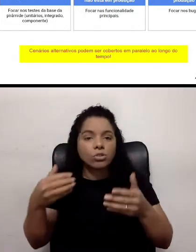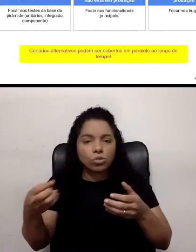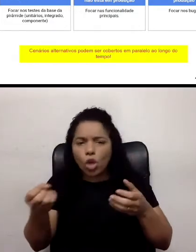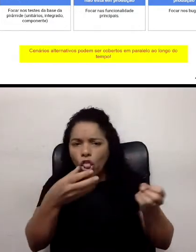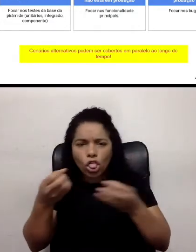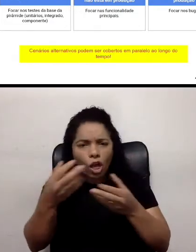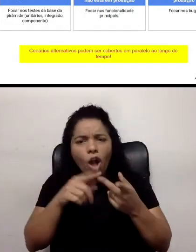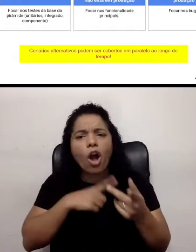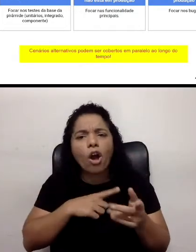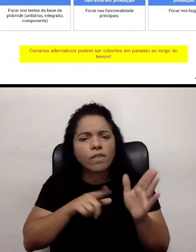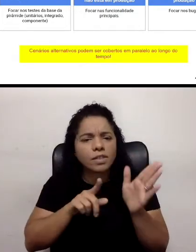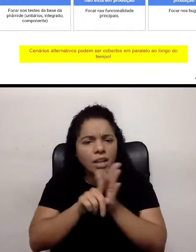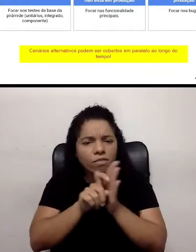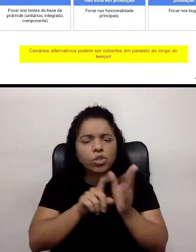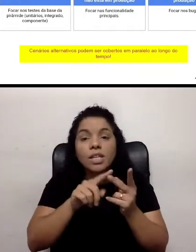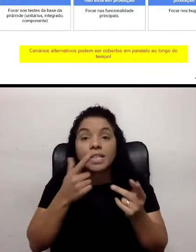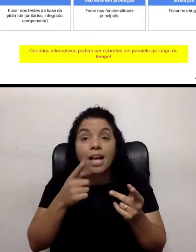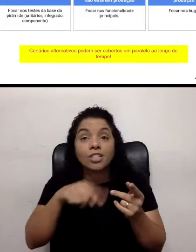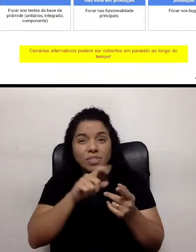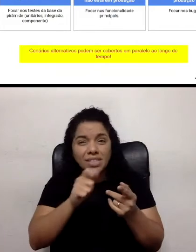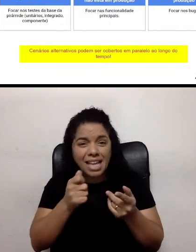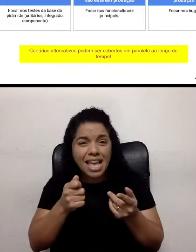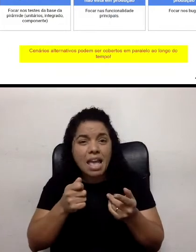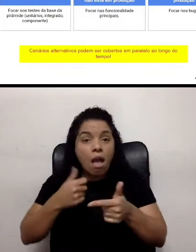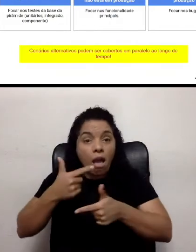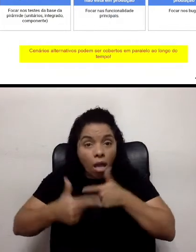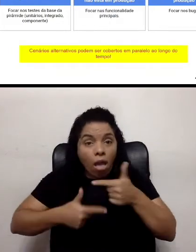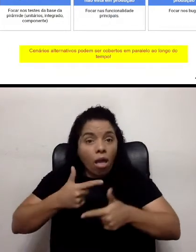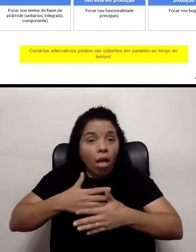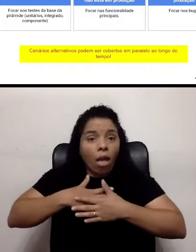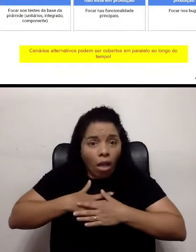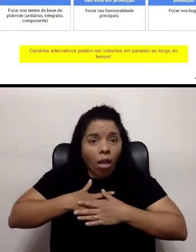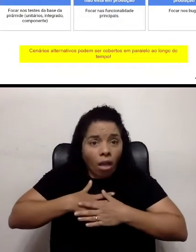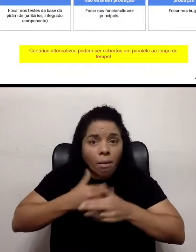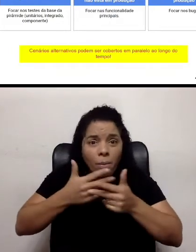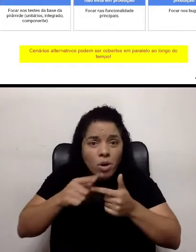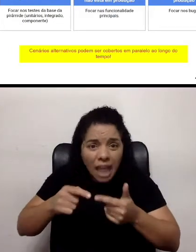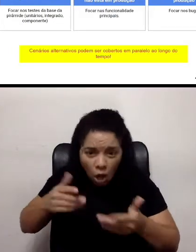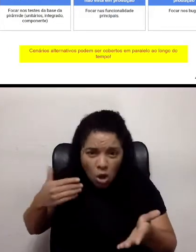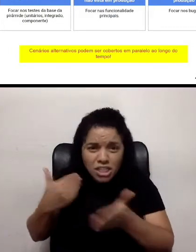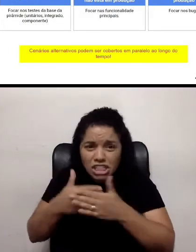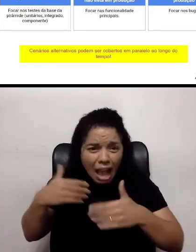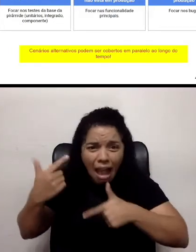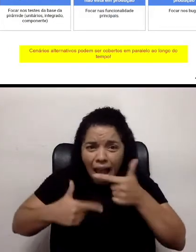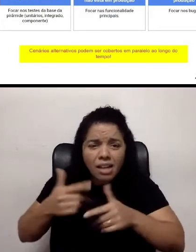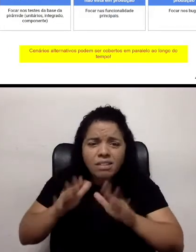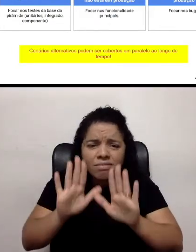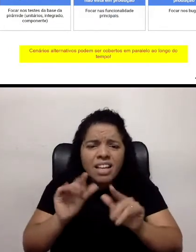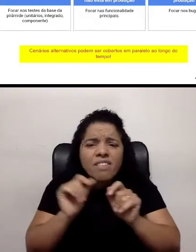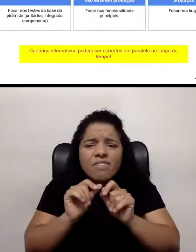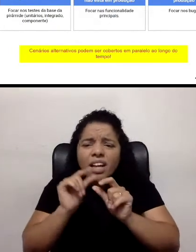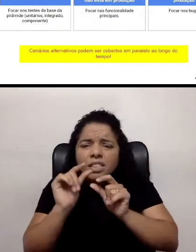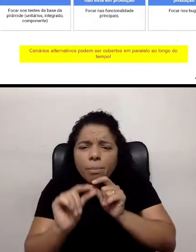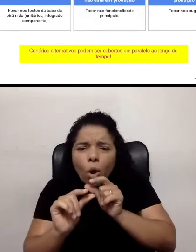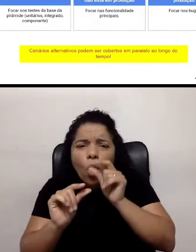funcionalidades. Então, assim, em vez de você gastar muito esforço logo de cara, faz aos poucos,